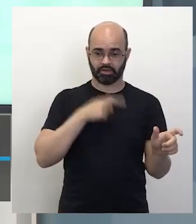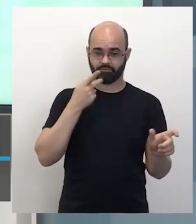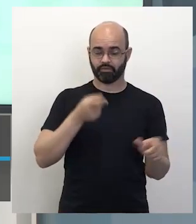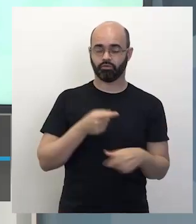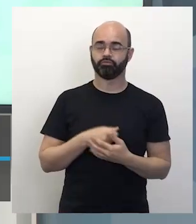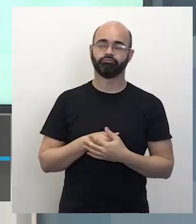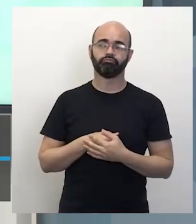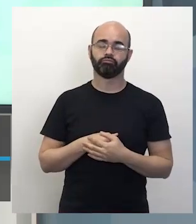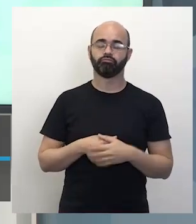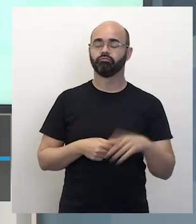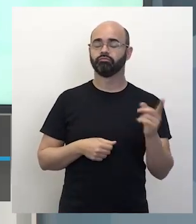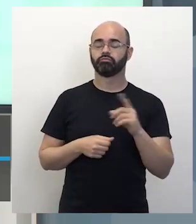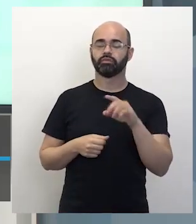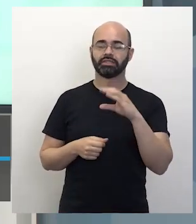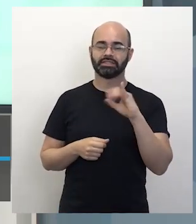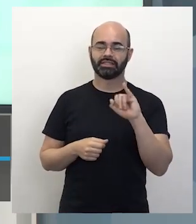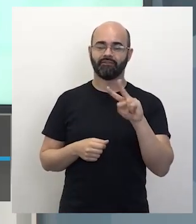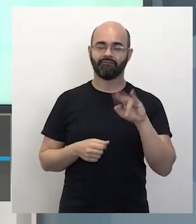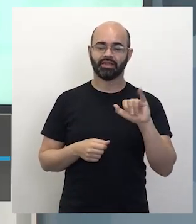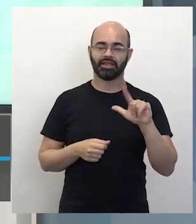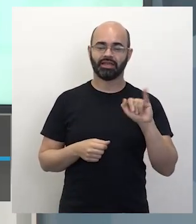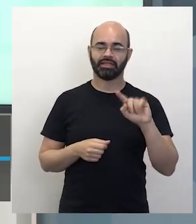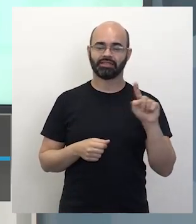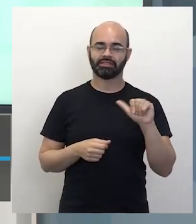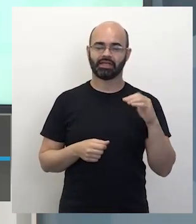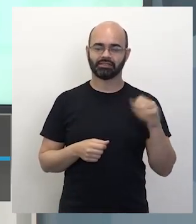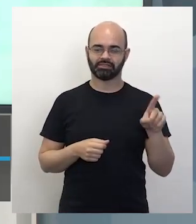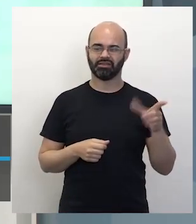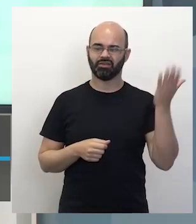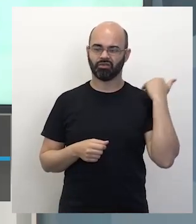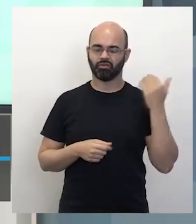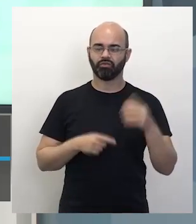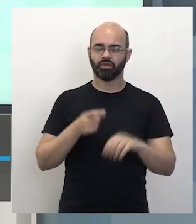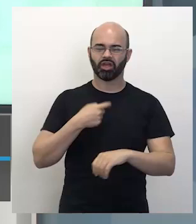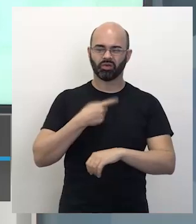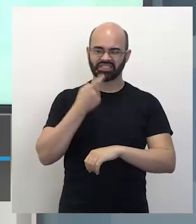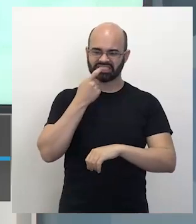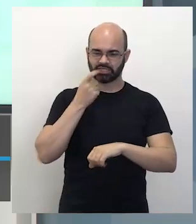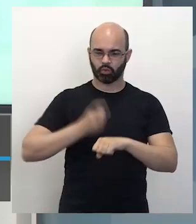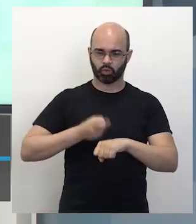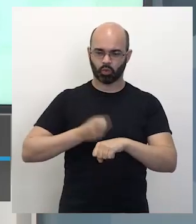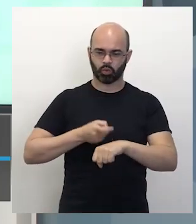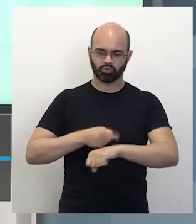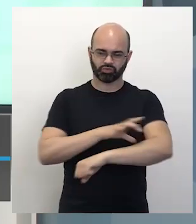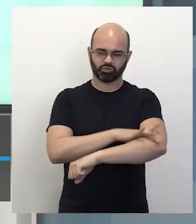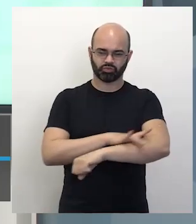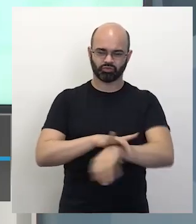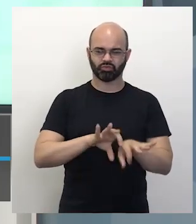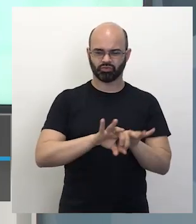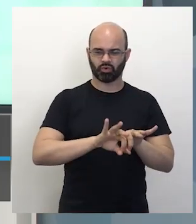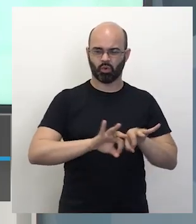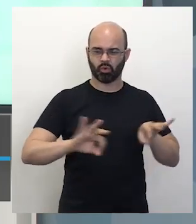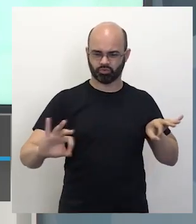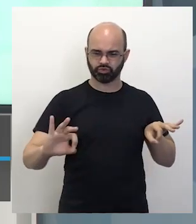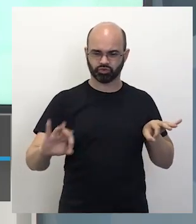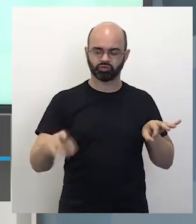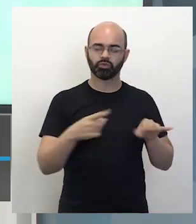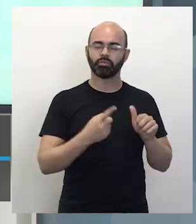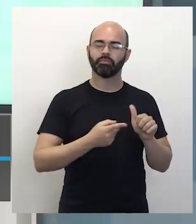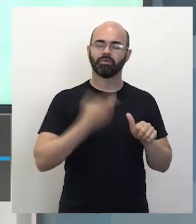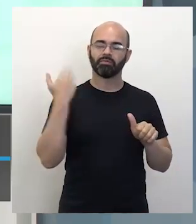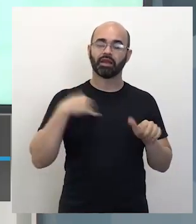civilização foi quando eu encontrei um osso que havia sido quebrado e eu percebi que ele tinha sido curado. Por